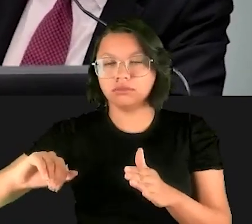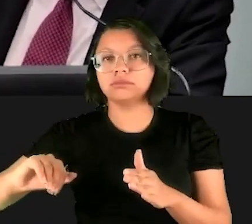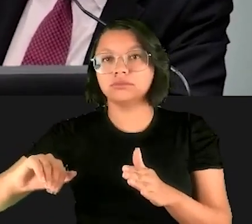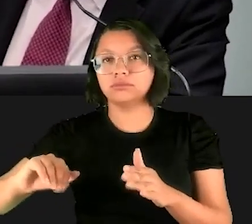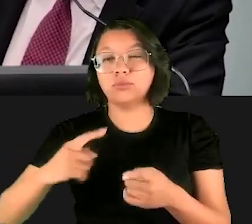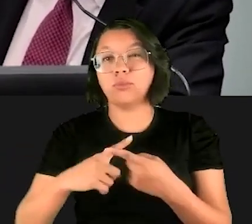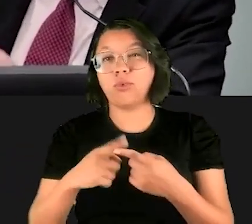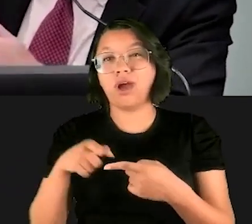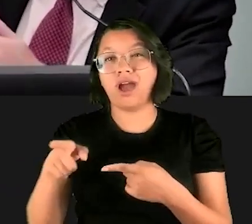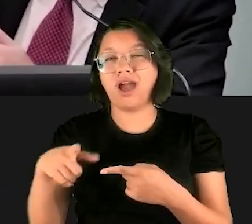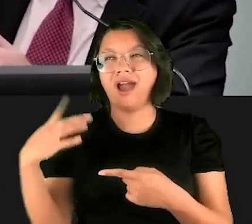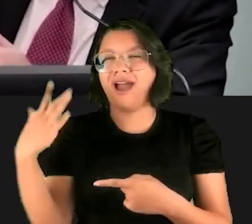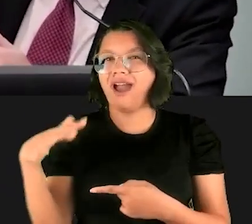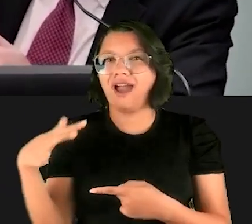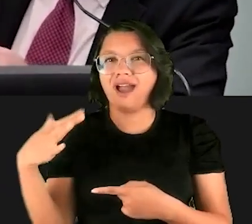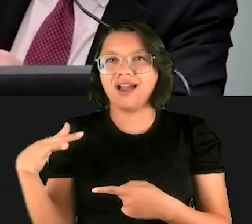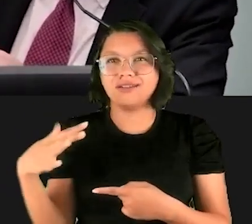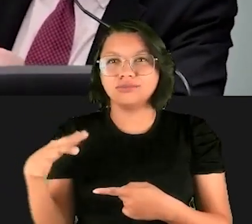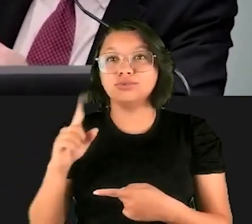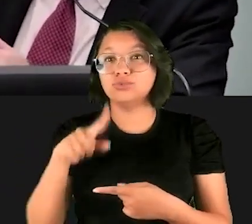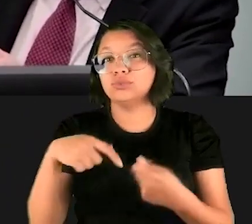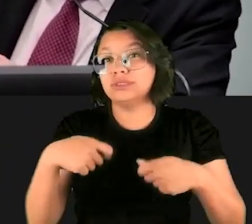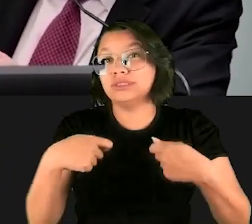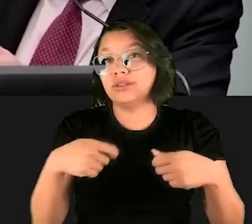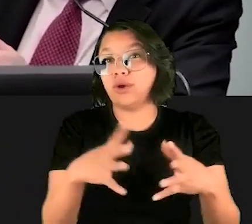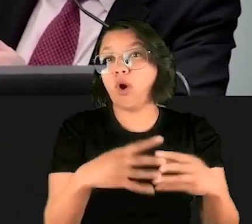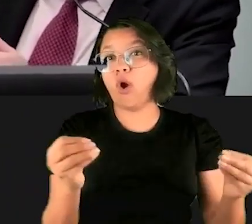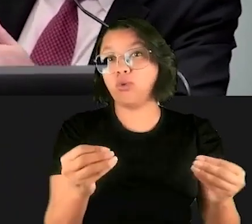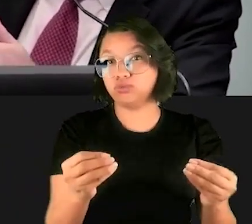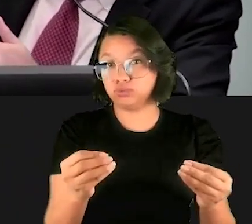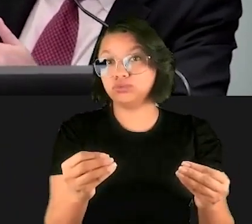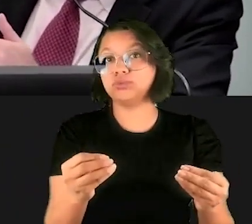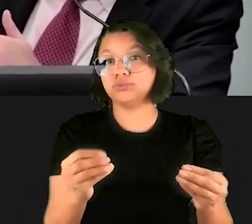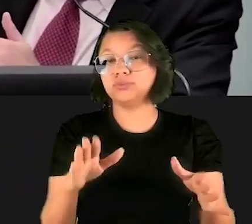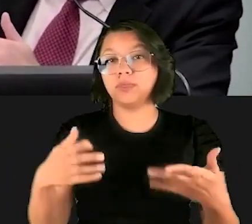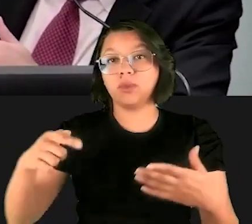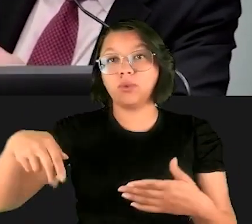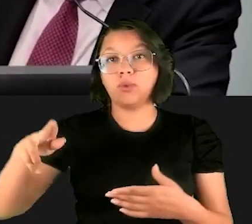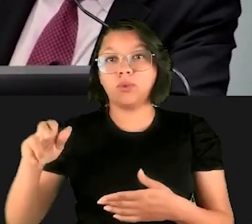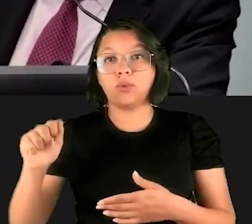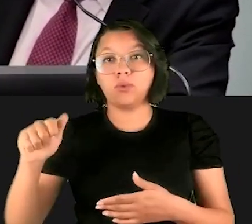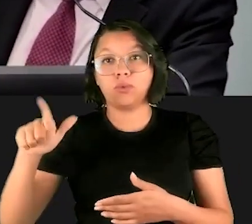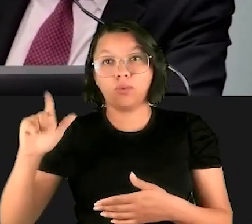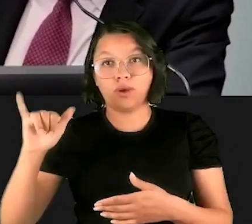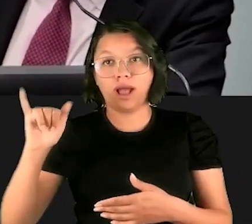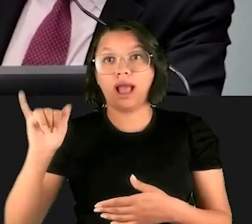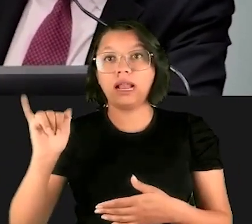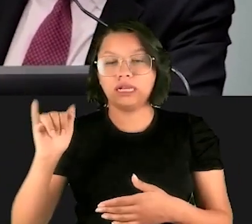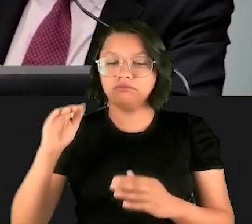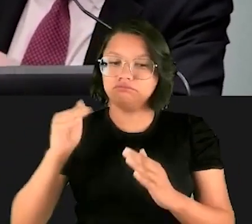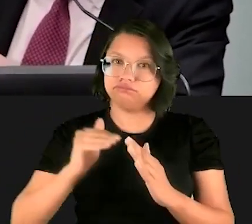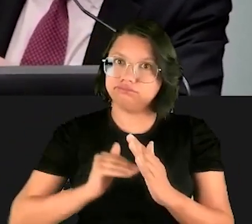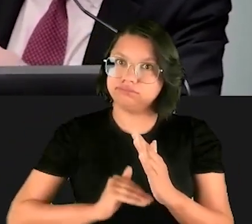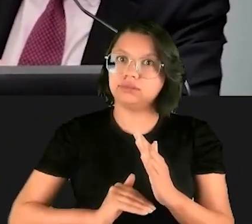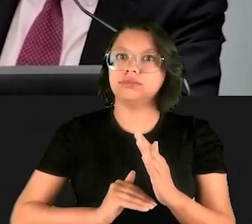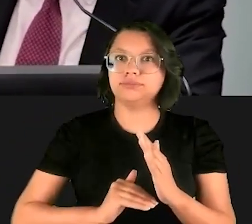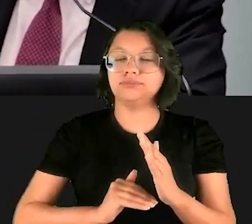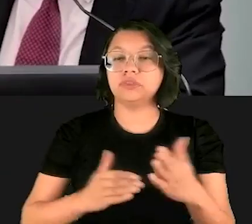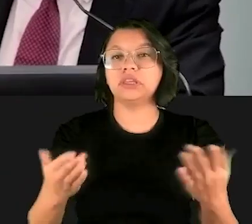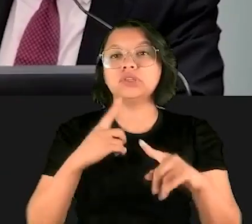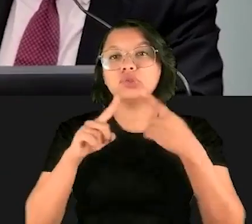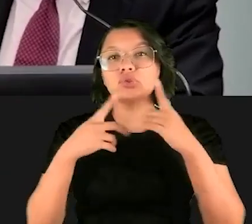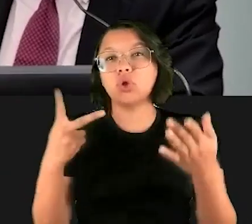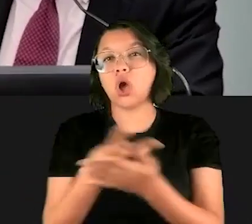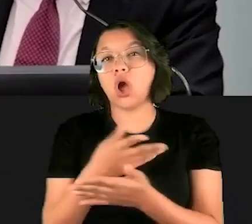como eles são muito caros, eles não é necessariamente curativo, o quali vai ficar abaixo. Então, essa é uma discussão que está